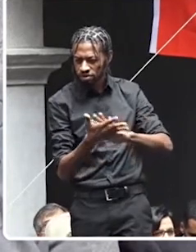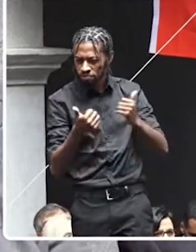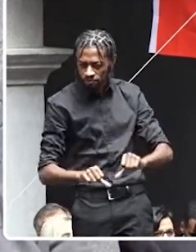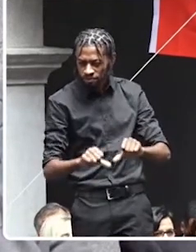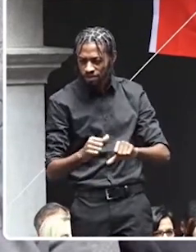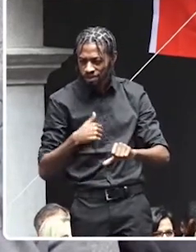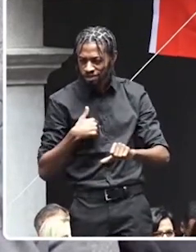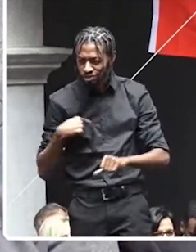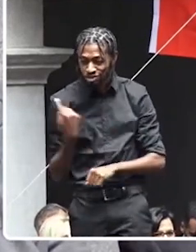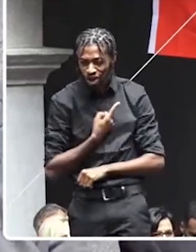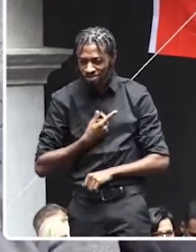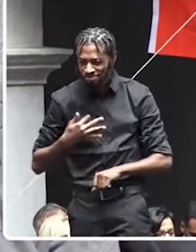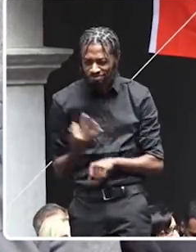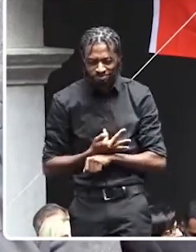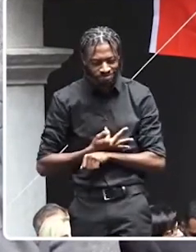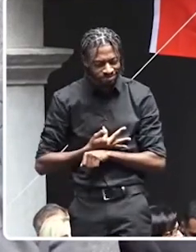Resistimos,